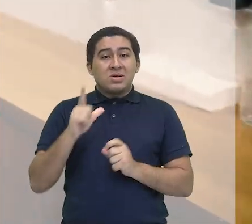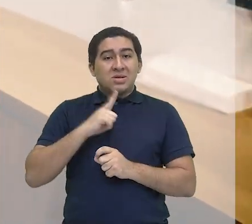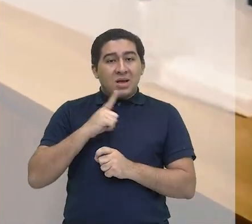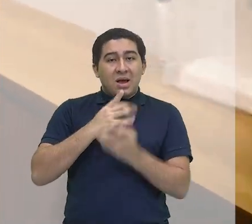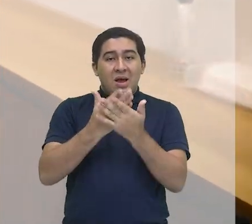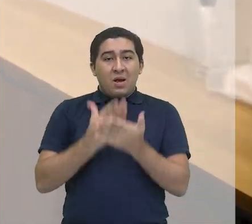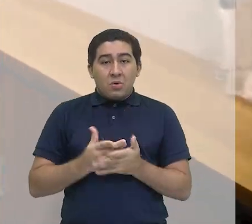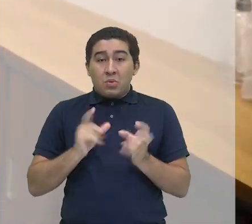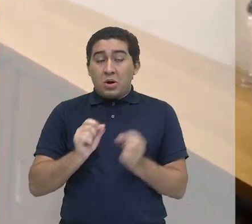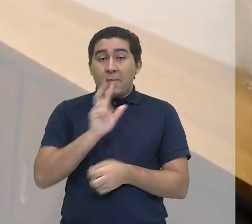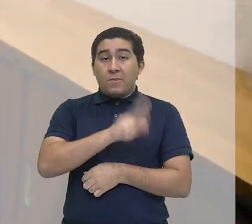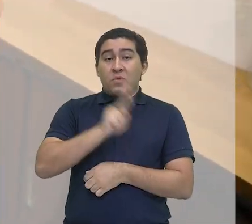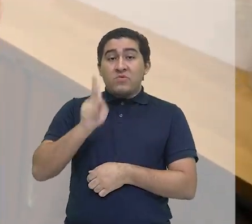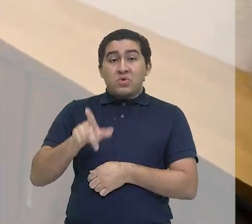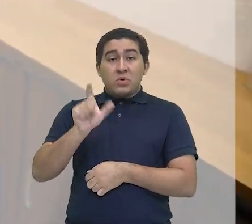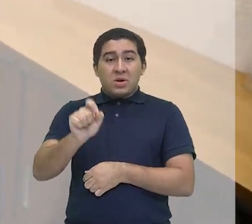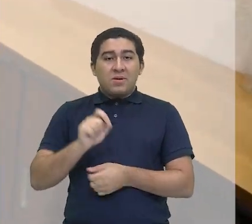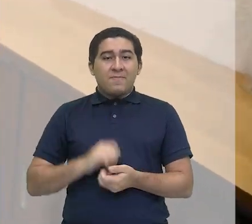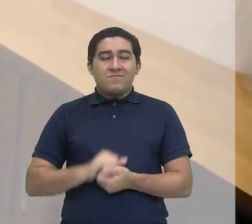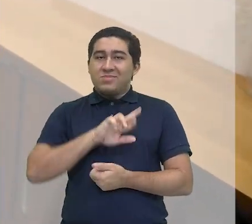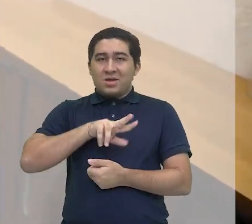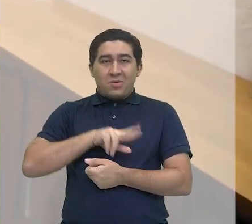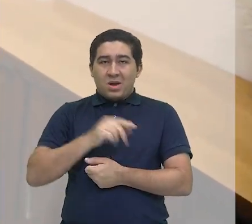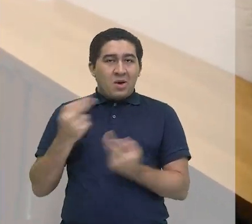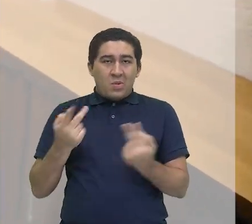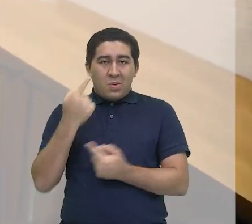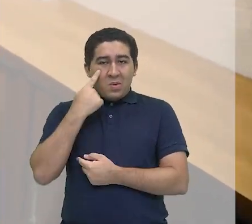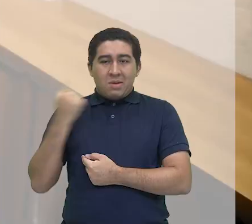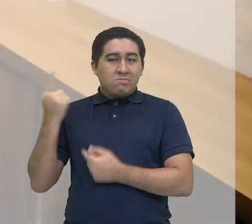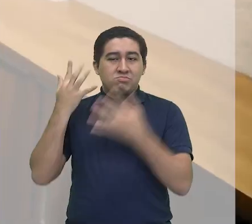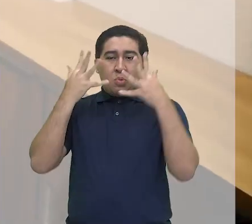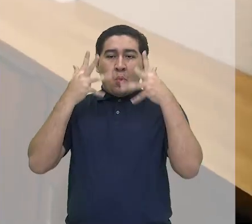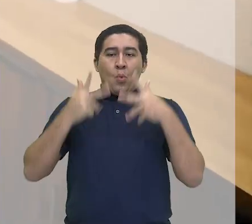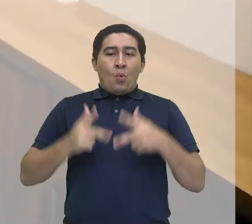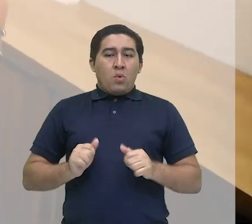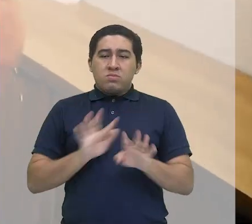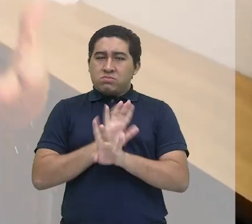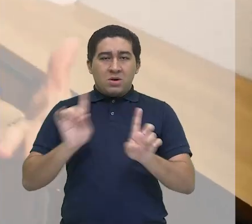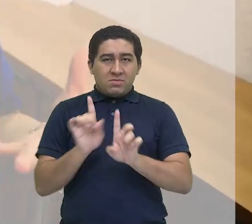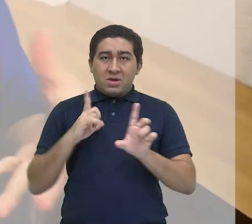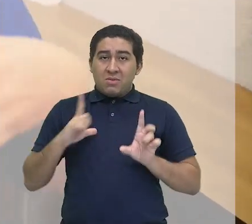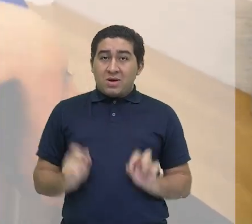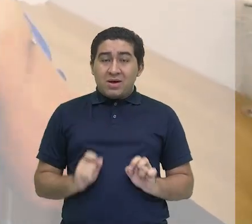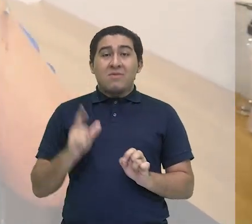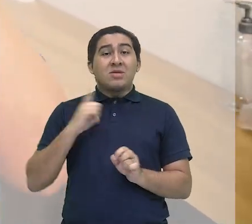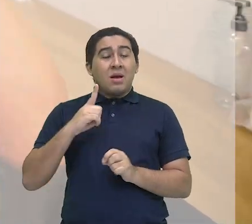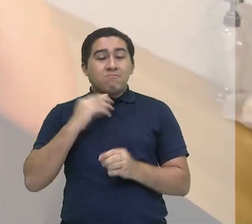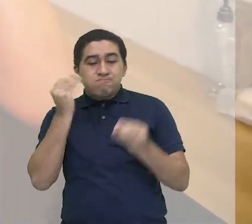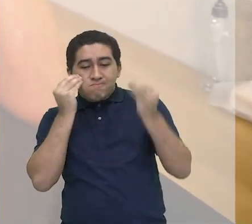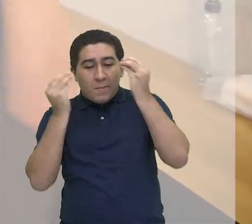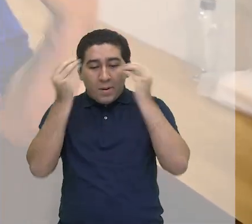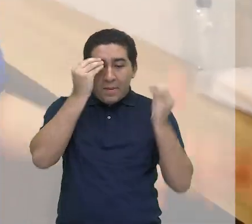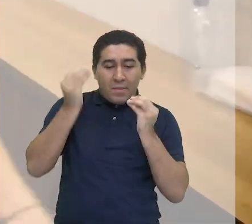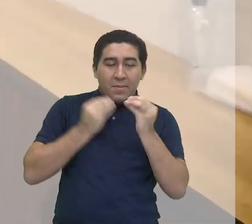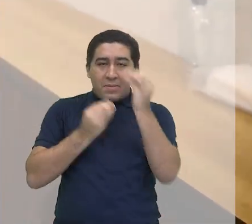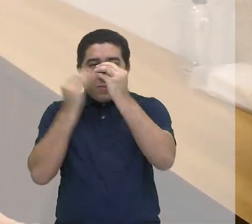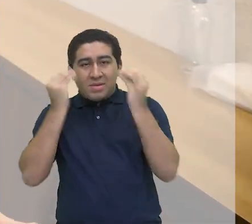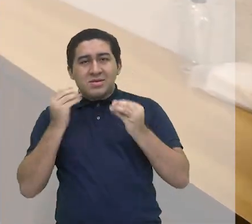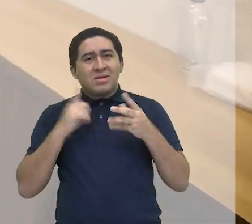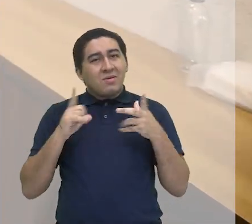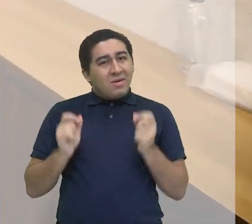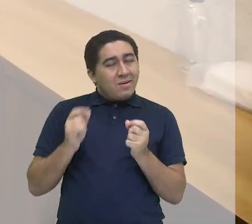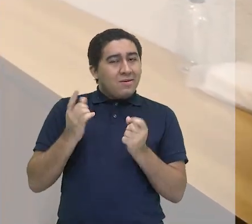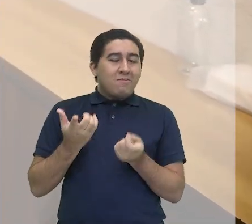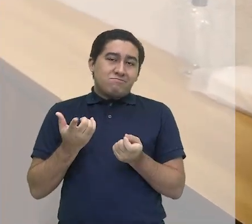onde o professor não vai assim com essa cara limpa, não é verdade? Vai passar pelo camarim e dar um up na